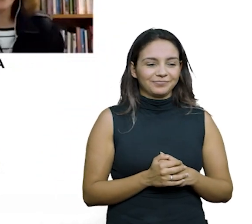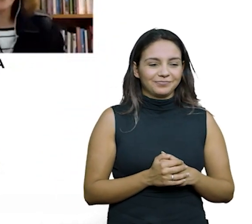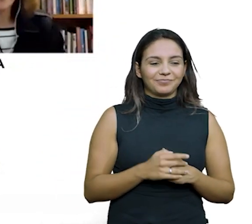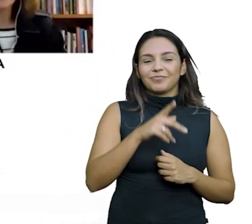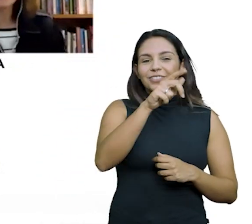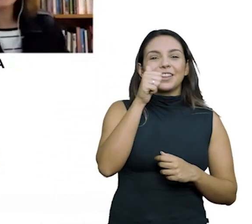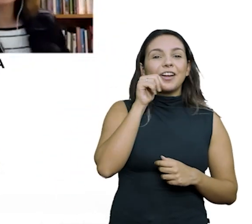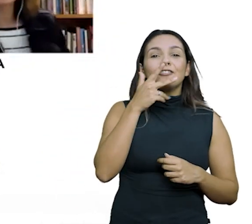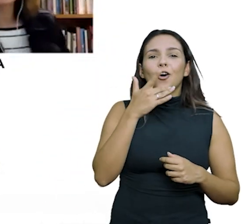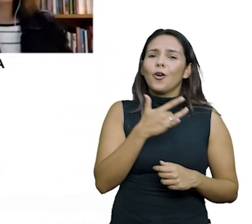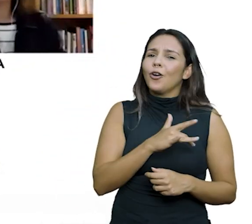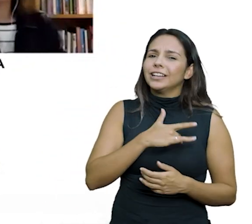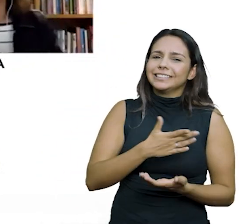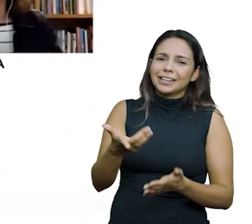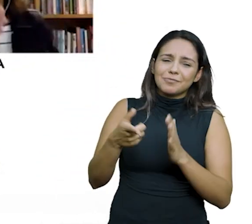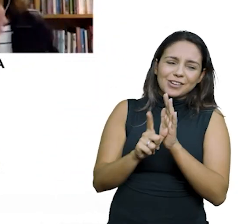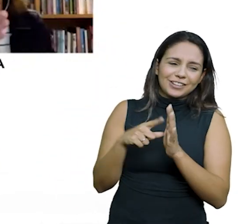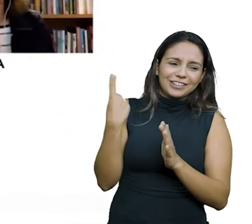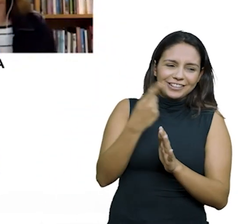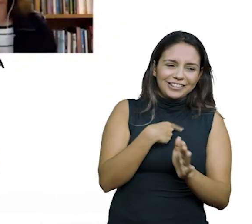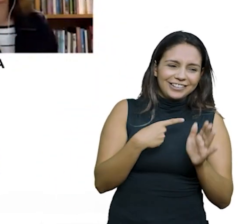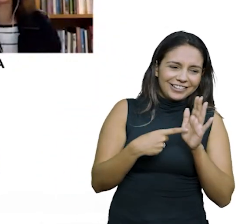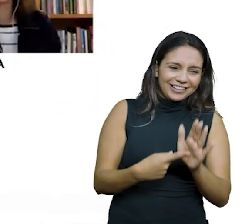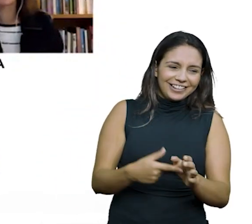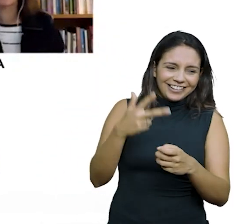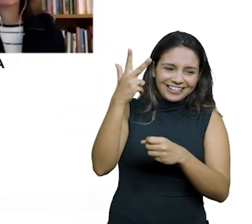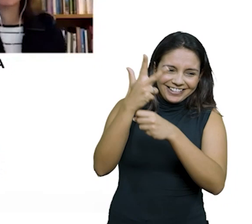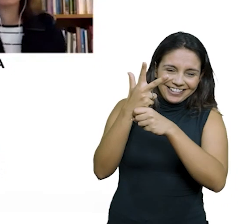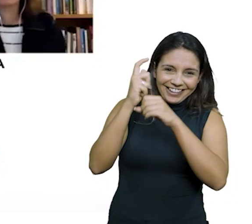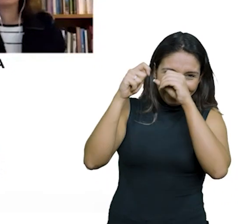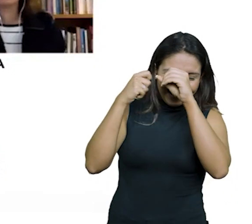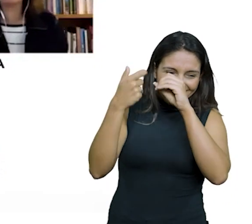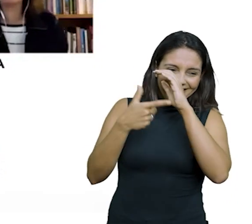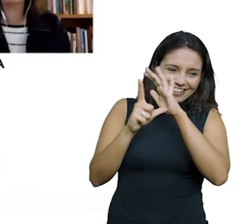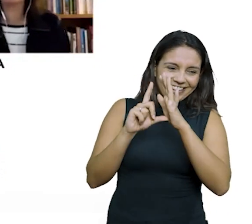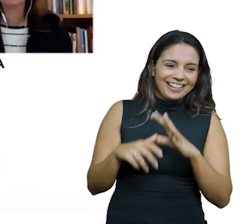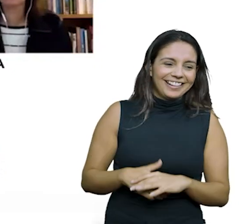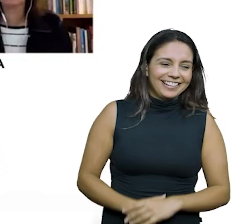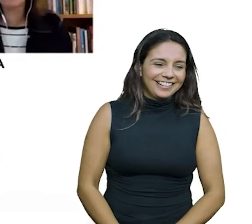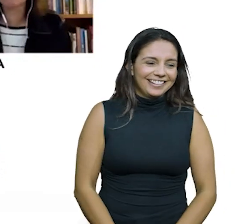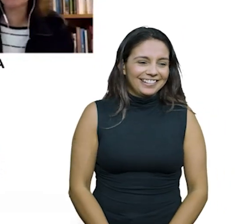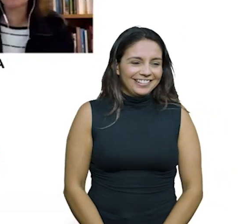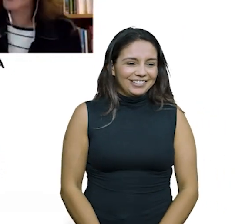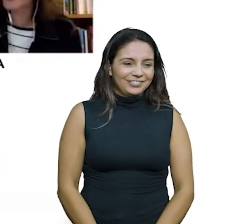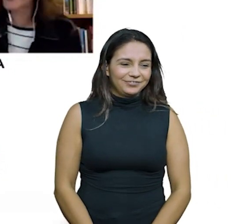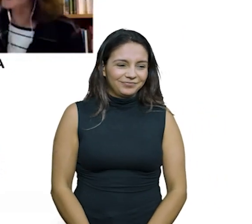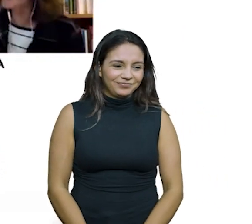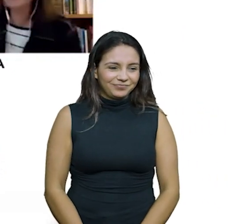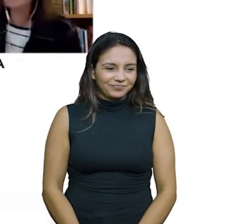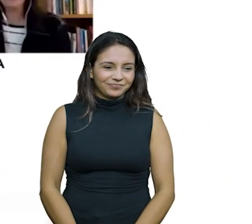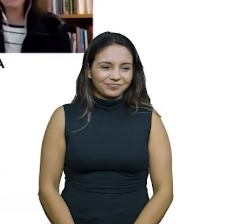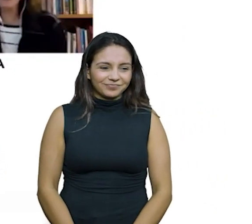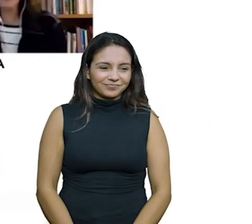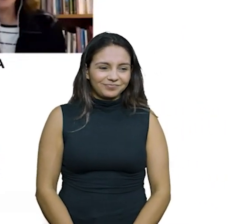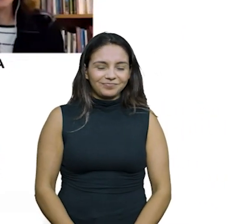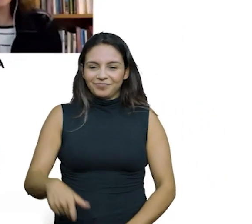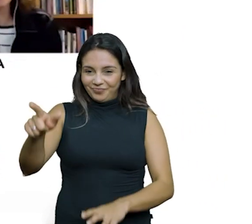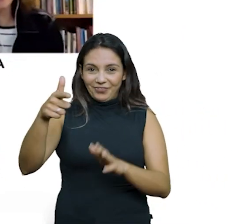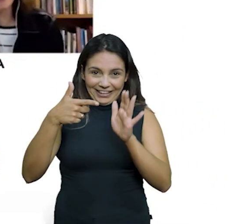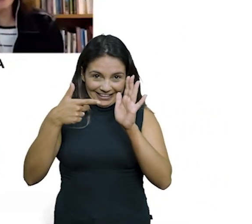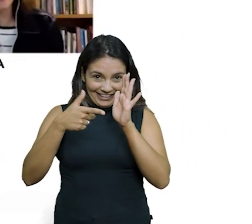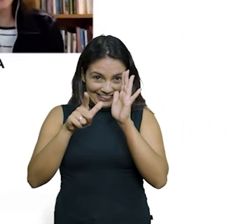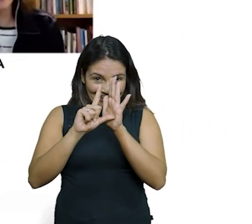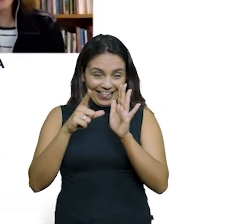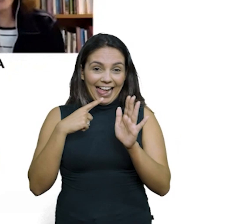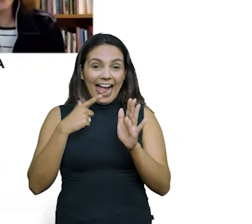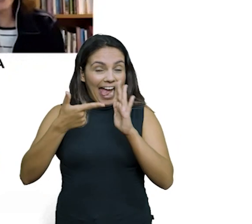Coitado do Rafael, tá mostrando para nós antes da live, já vi um Afonso jogar aí na fogueira. Pois é, aí, antes da live,